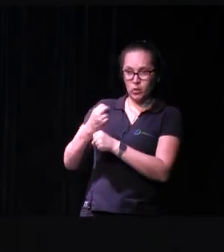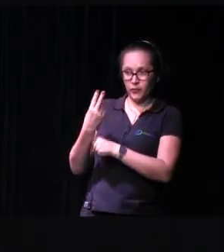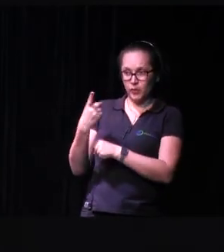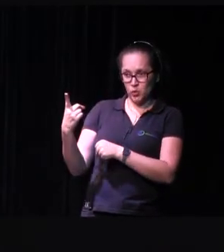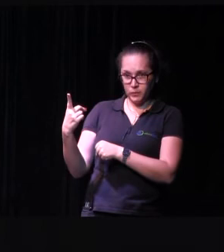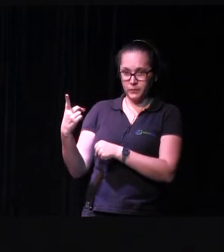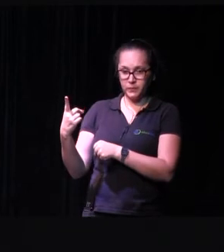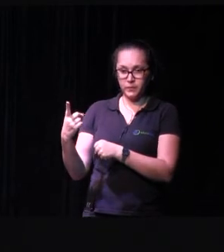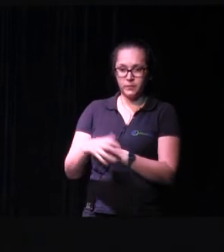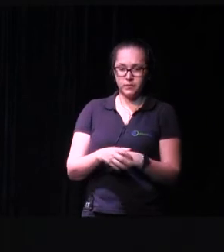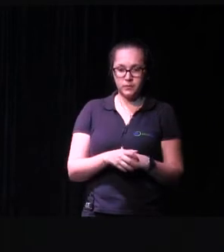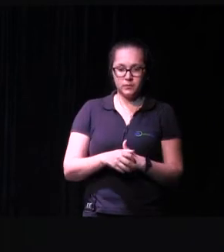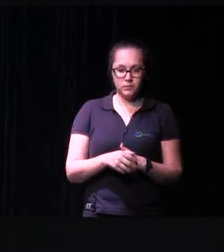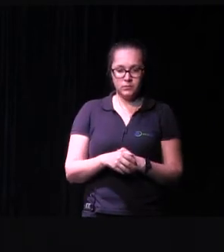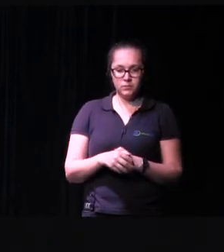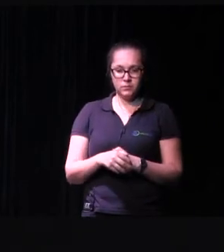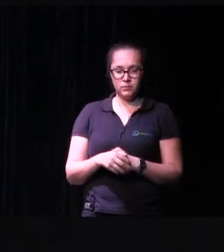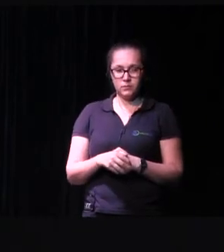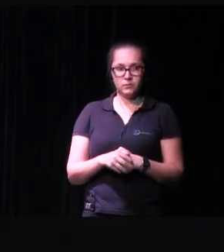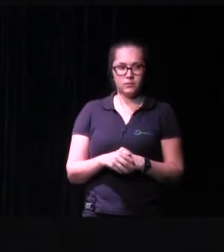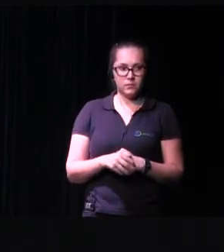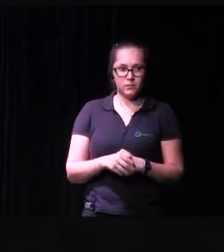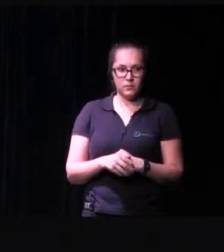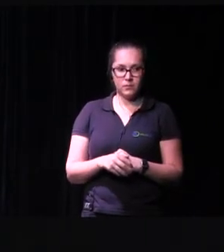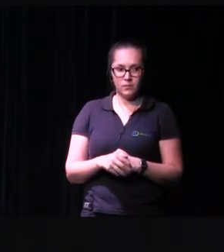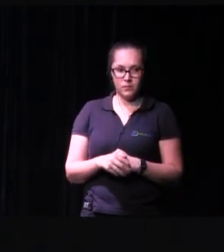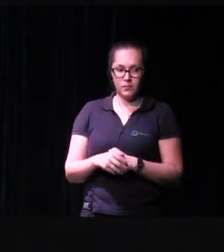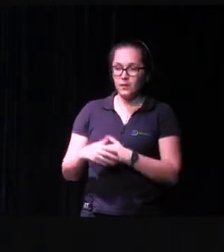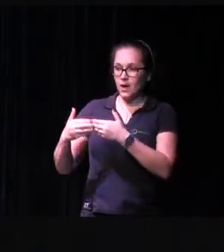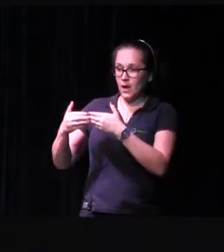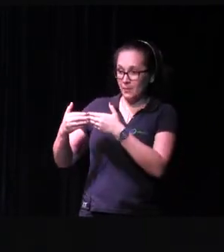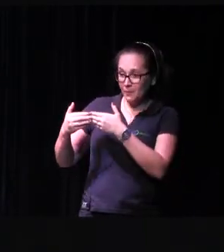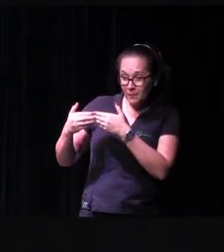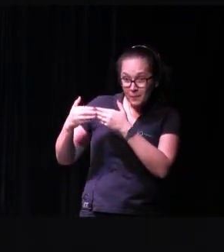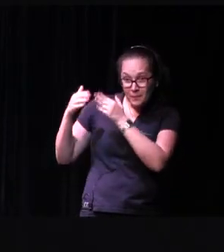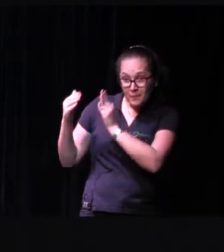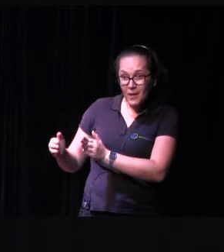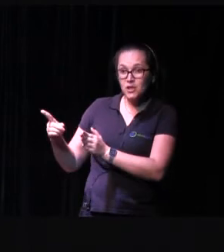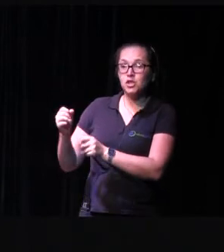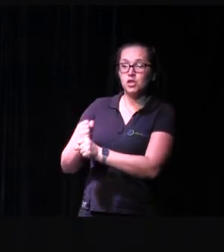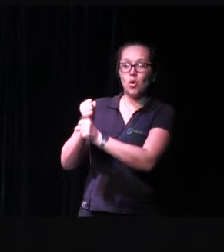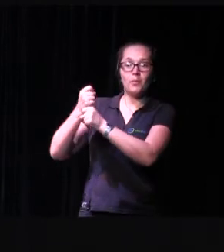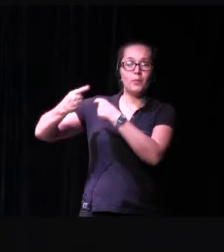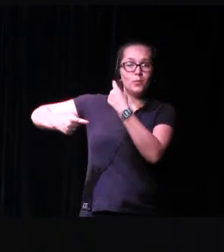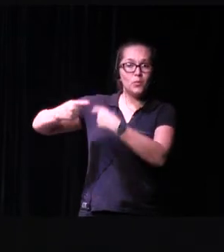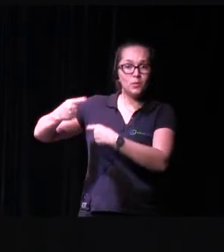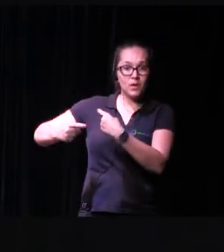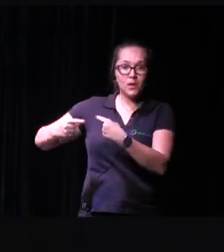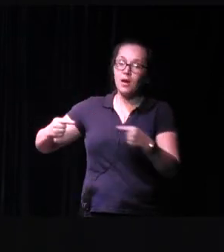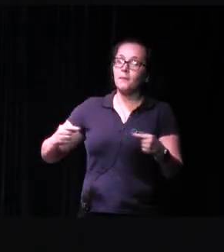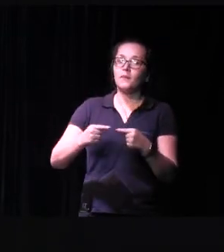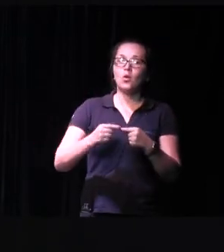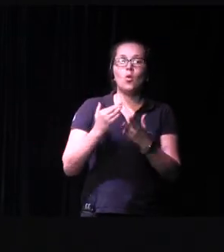a parte de obra pública foi a parte mais de engenharia e